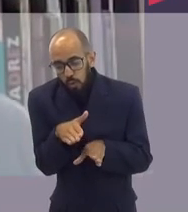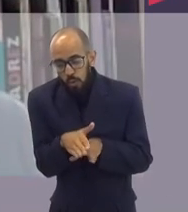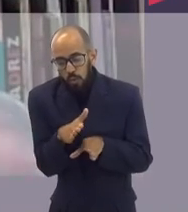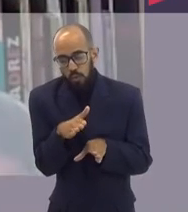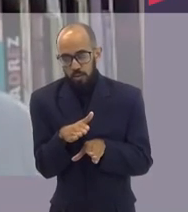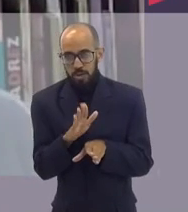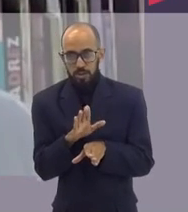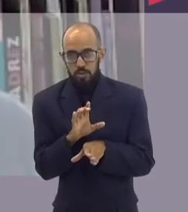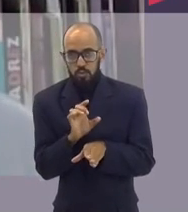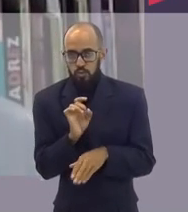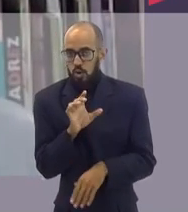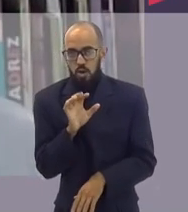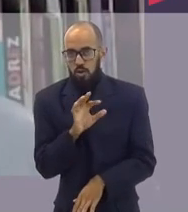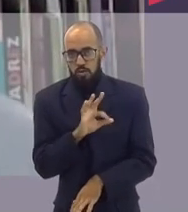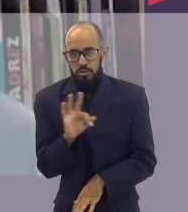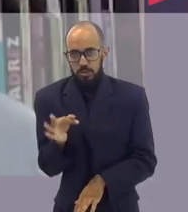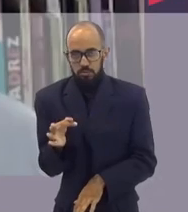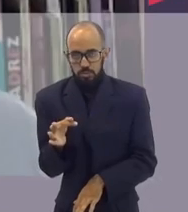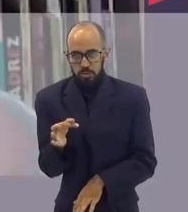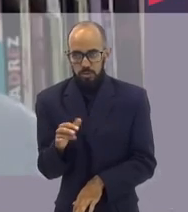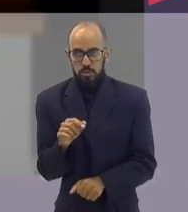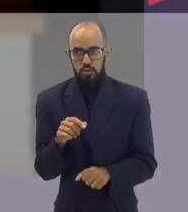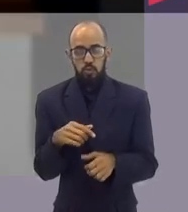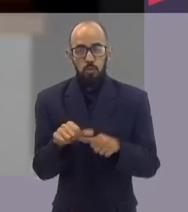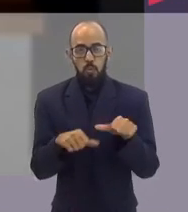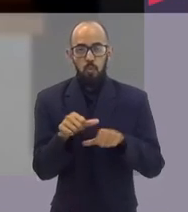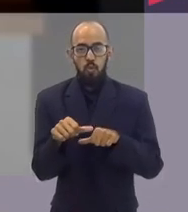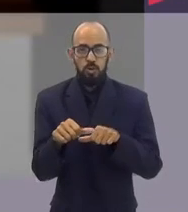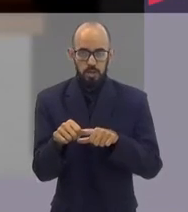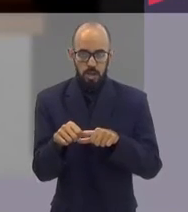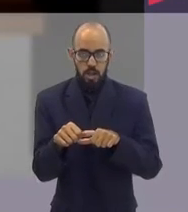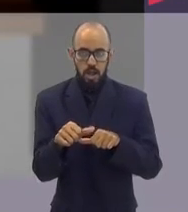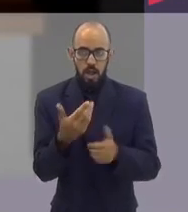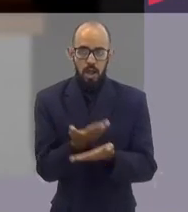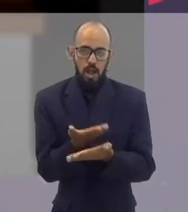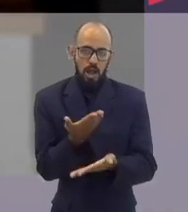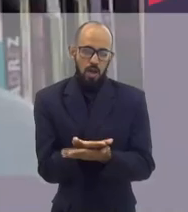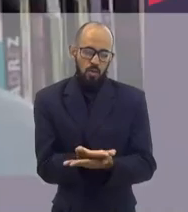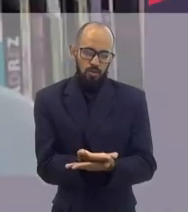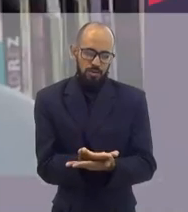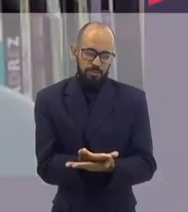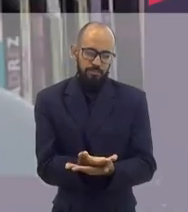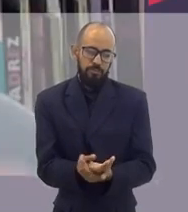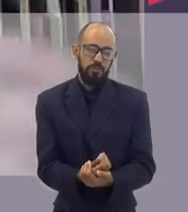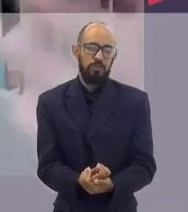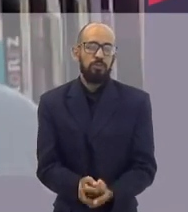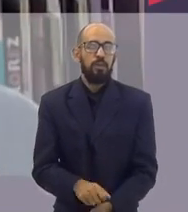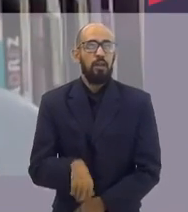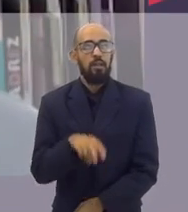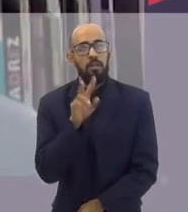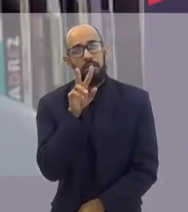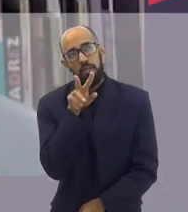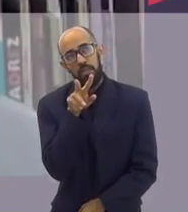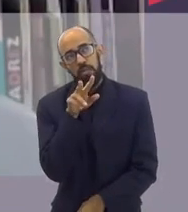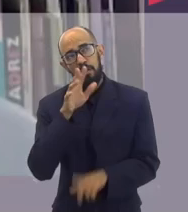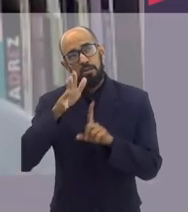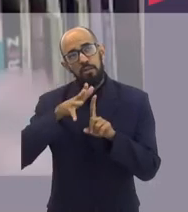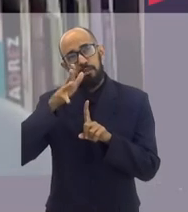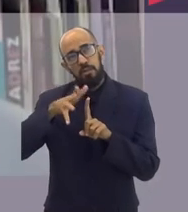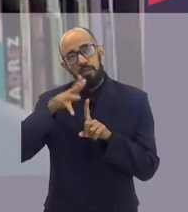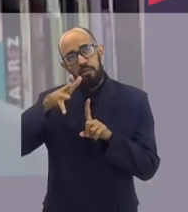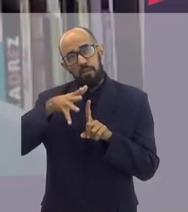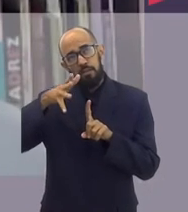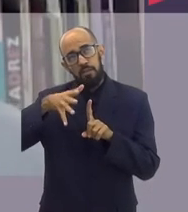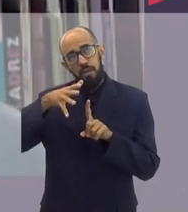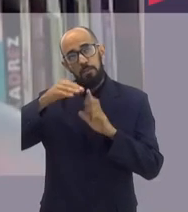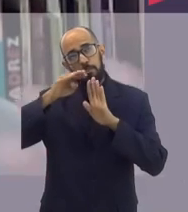um tutor, um monitor do jogo. Então isso muda totalmente a dinâmica da aula. Veja o aluno sentar lá, ouvir durante 3, 4 aulas, fase a